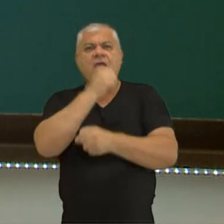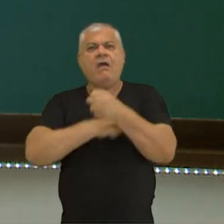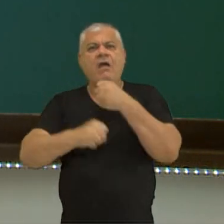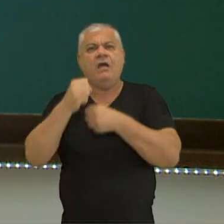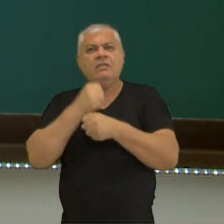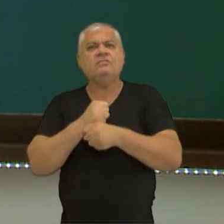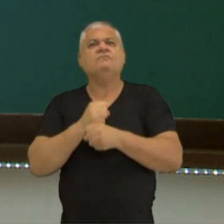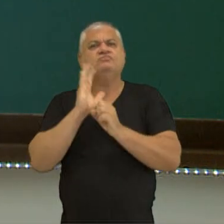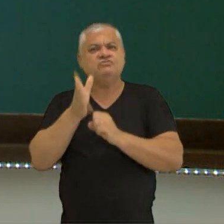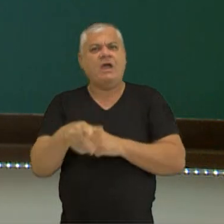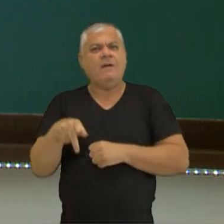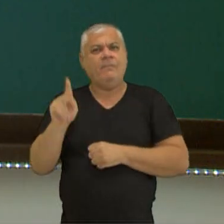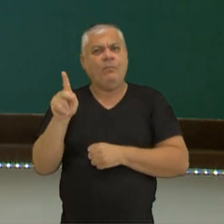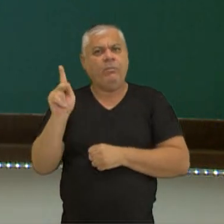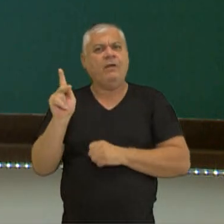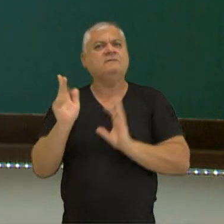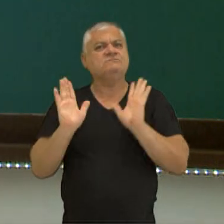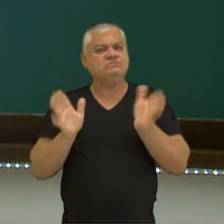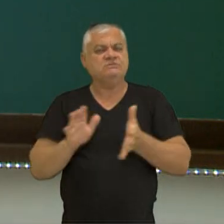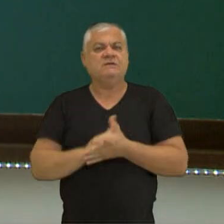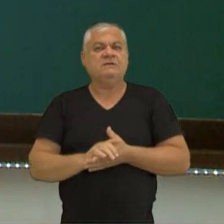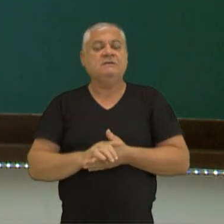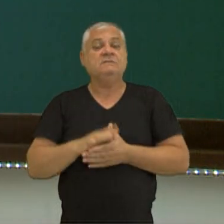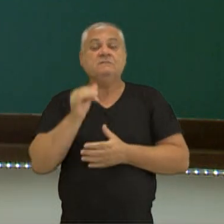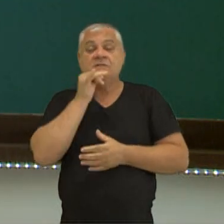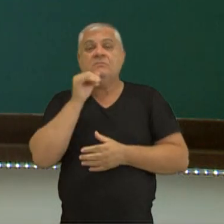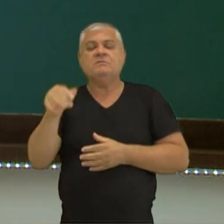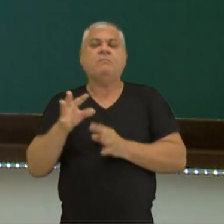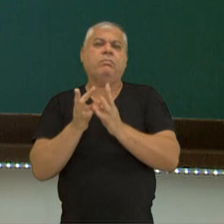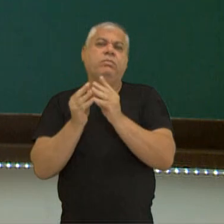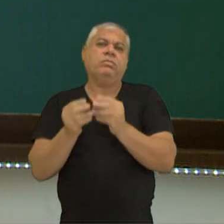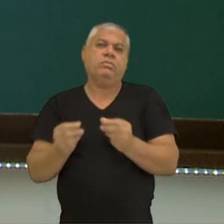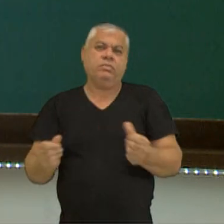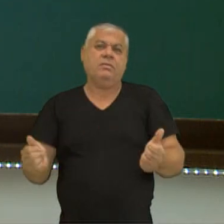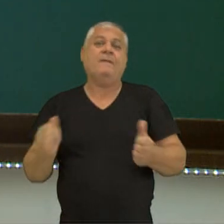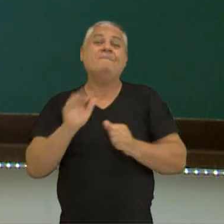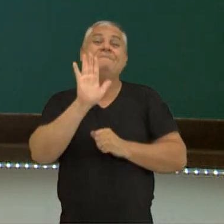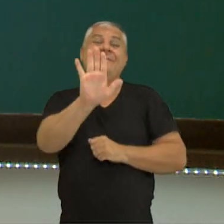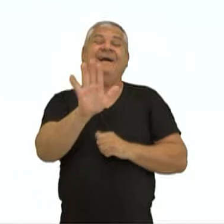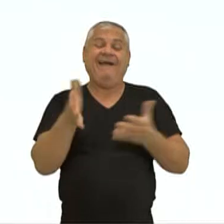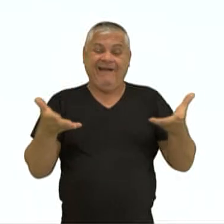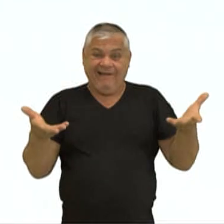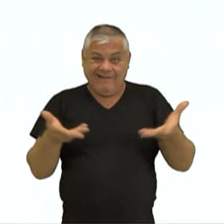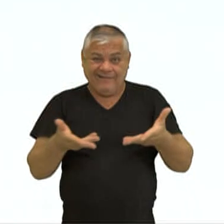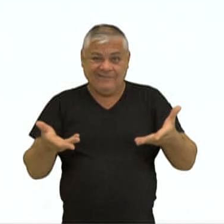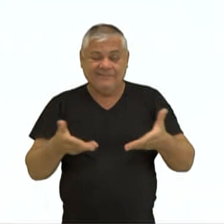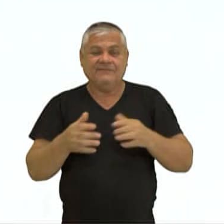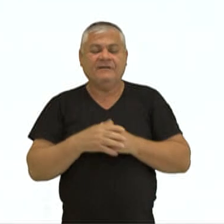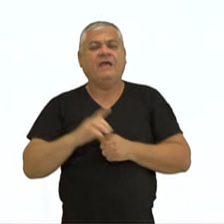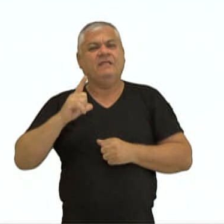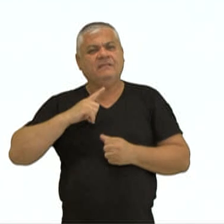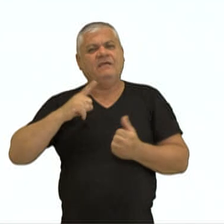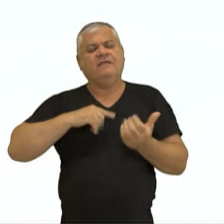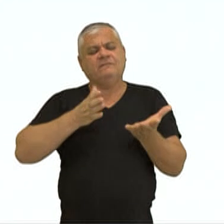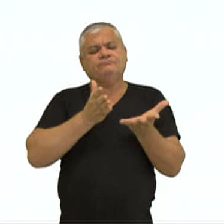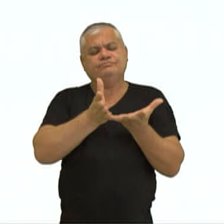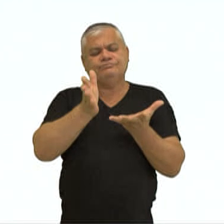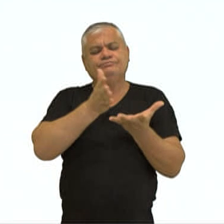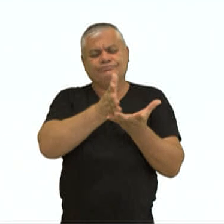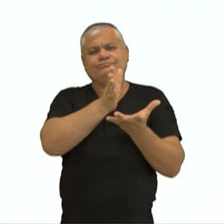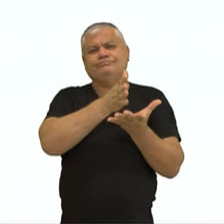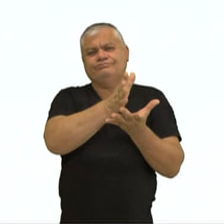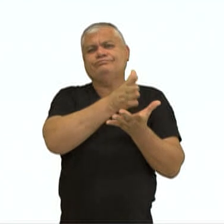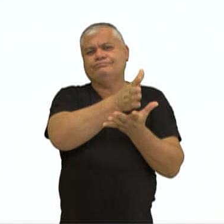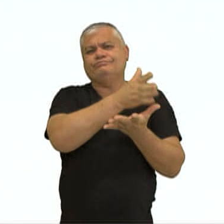Então, isso, pela liquidez, foi muito utilizada. Mas mas existem outras